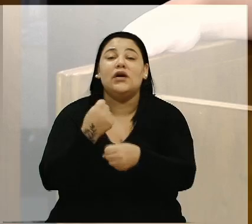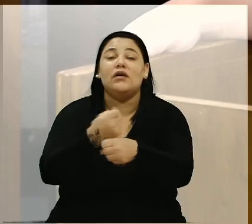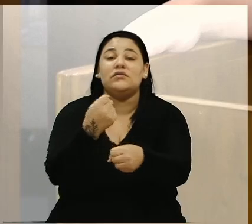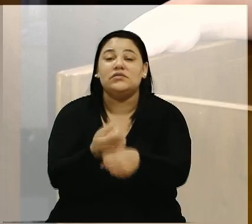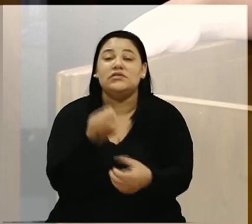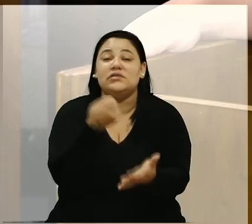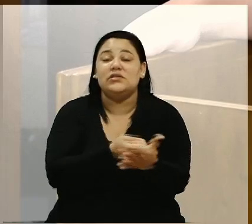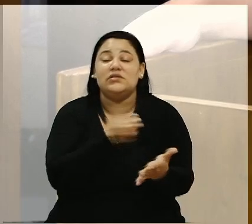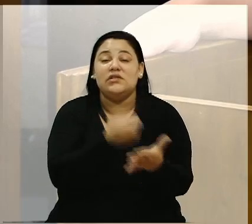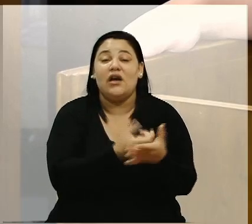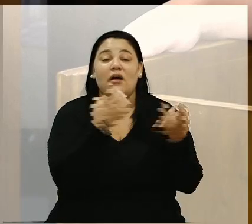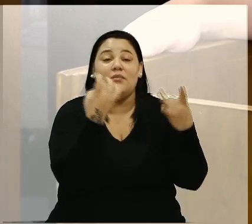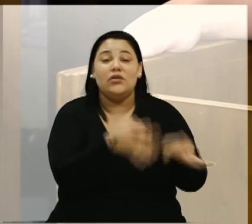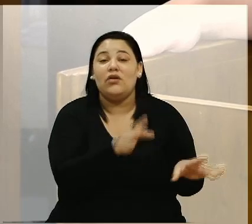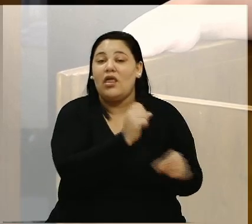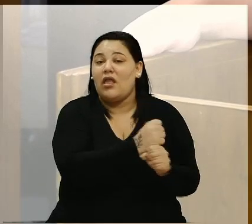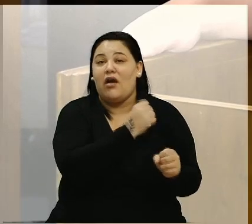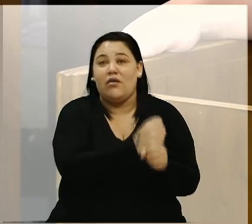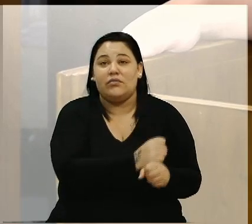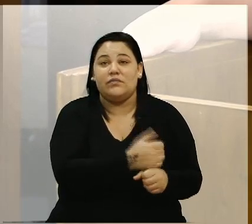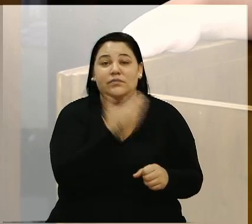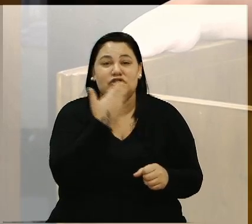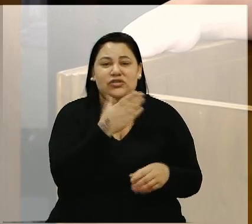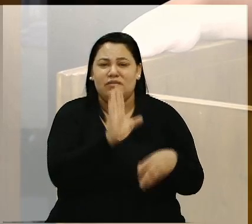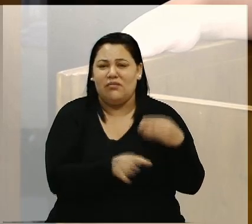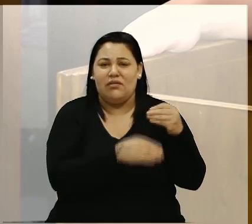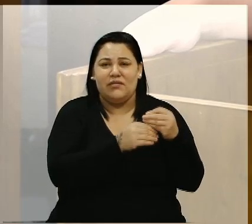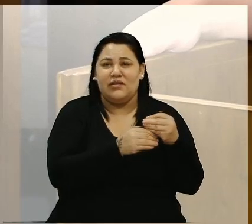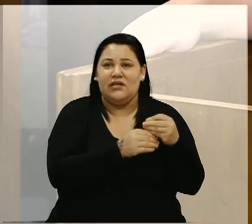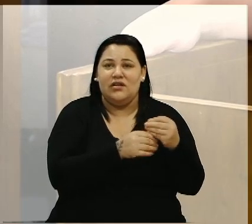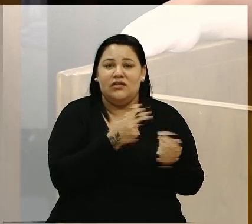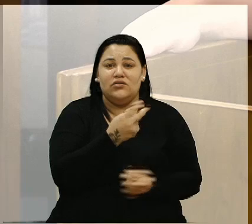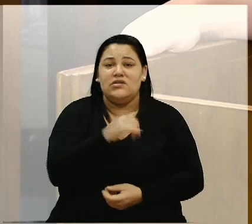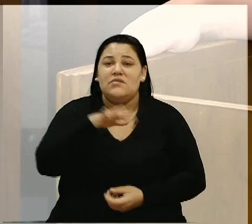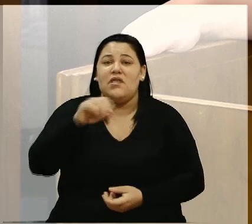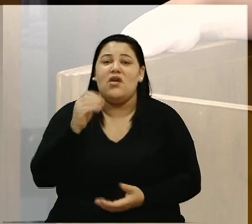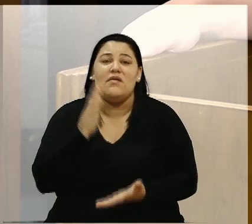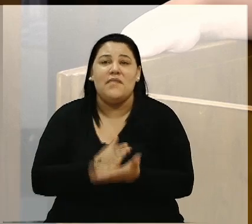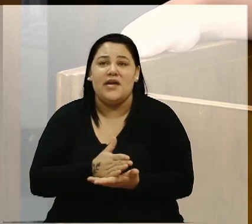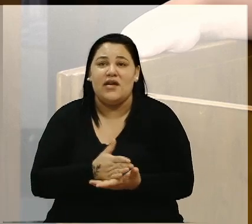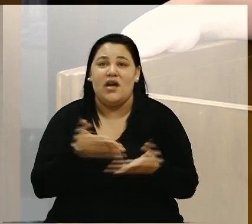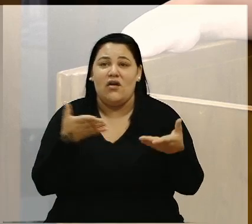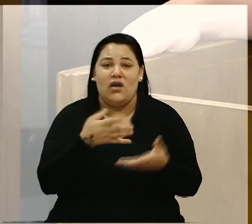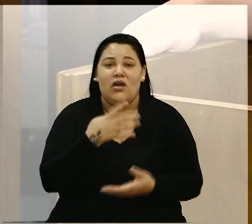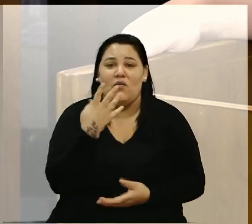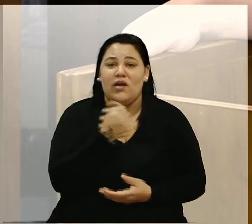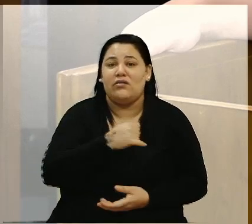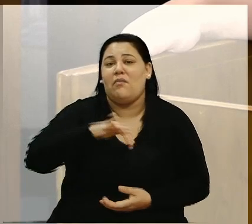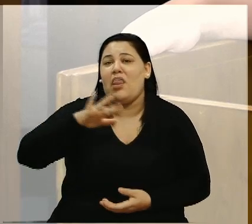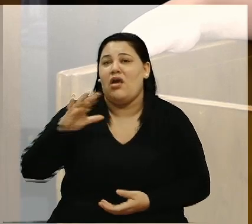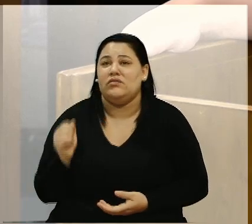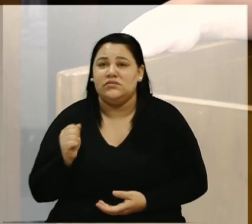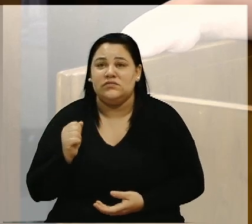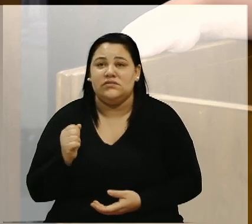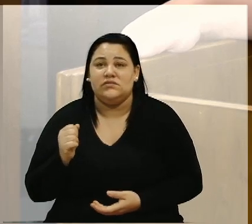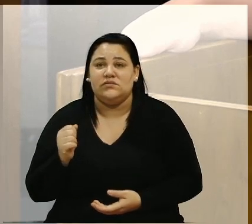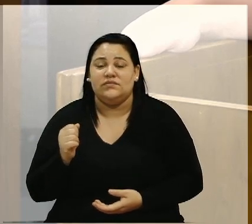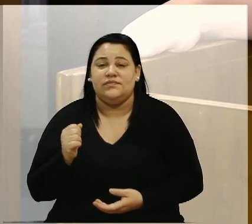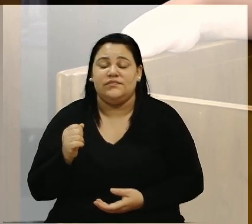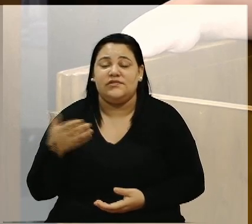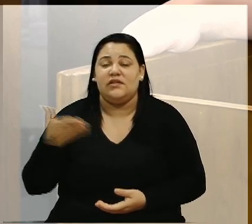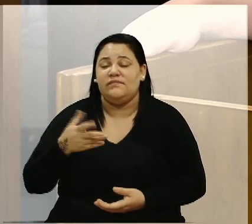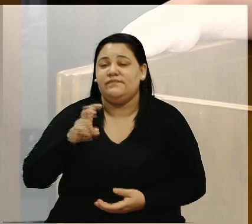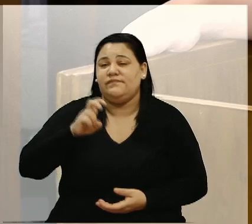foi abandonada a obra, que pediram aditivo, estava em torno de 2,5 milhões, já foi para quase 4 milhões, e daqui a pouco vai para